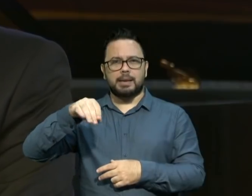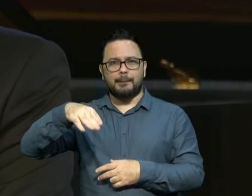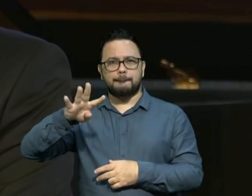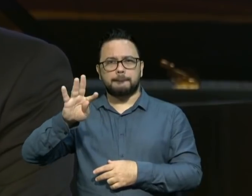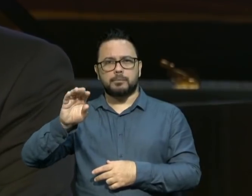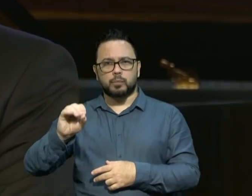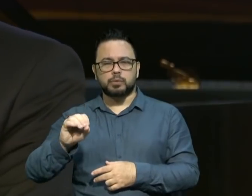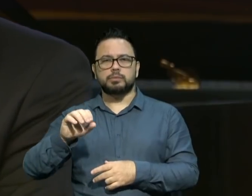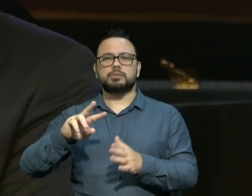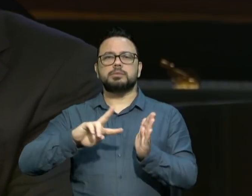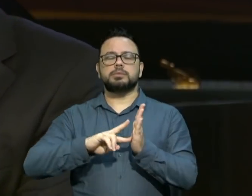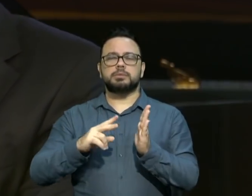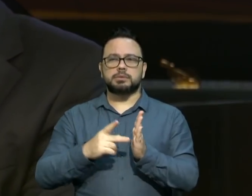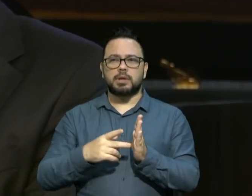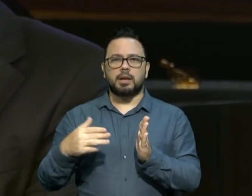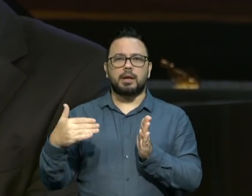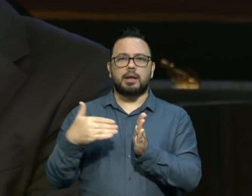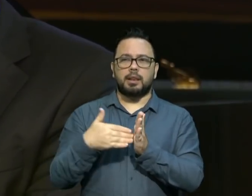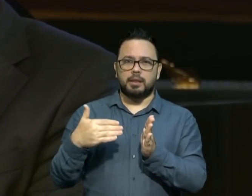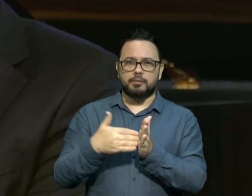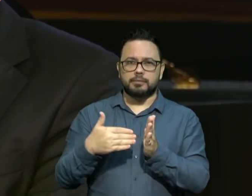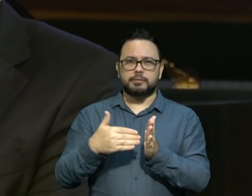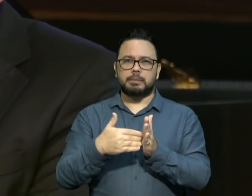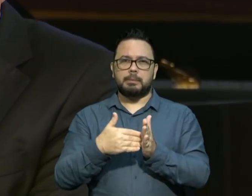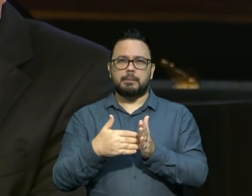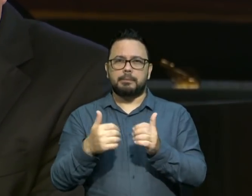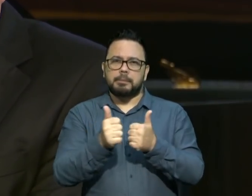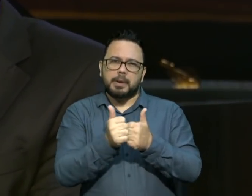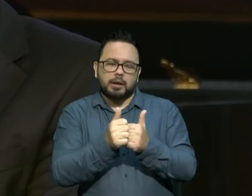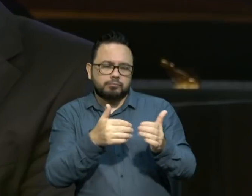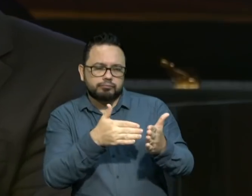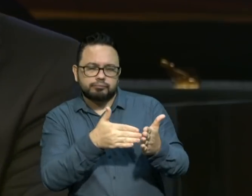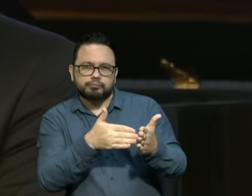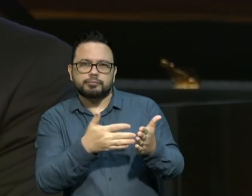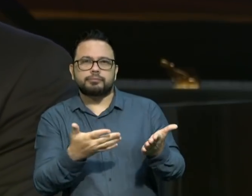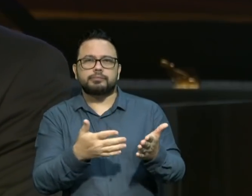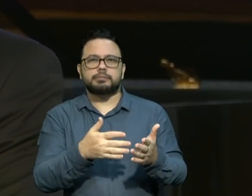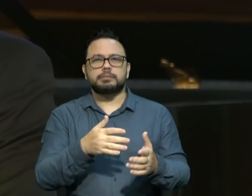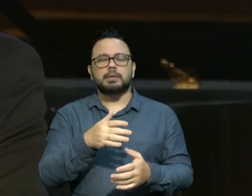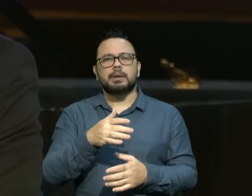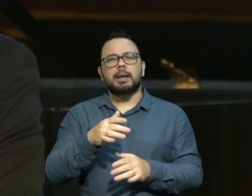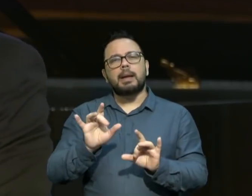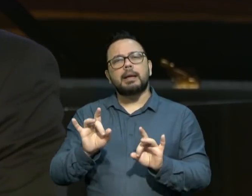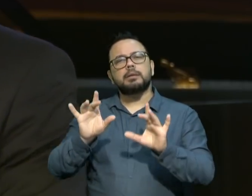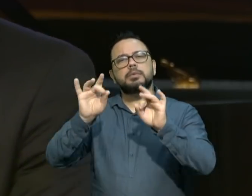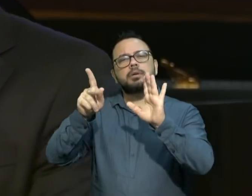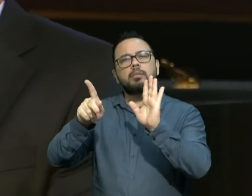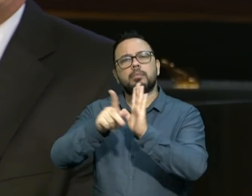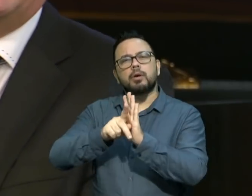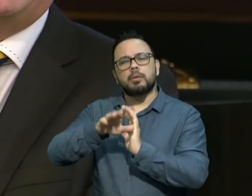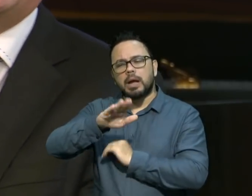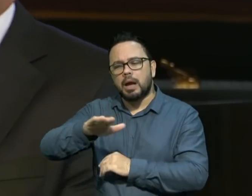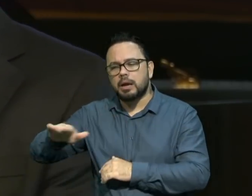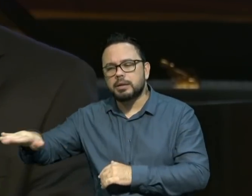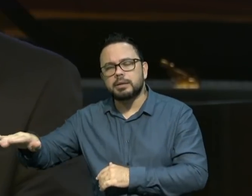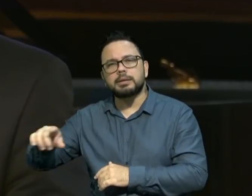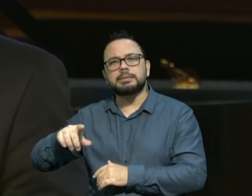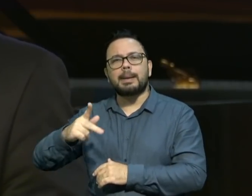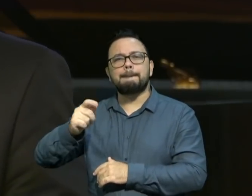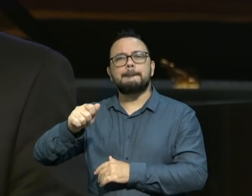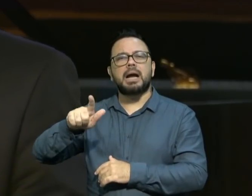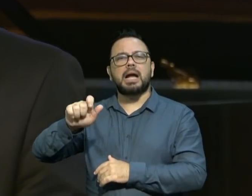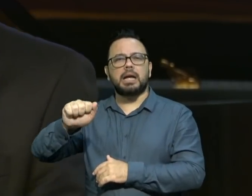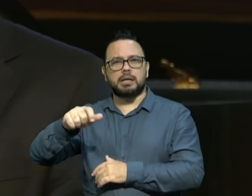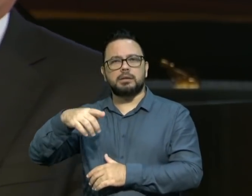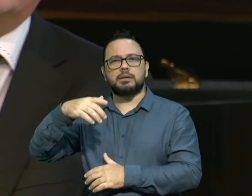a palavra língua no grego significa Fronteira especialmente para as criancinhas pagãs o que é uma